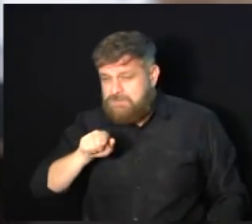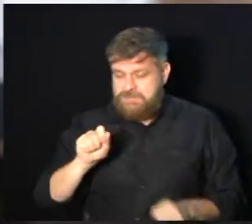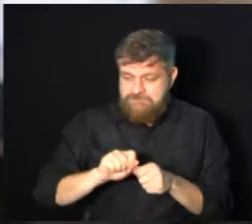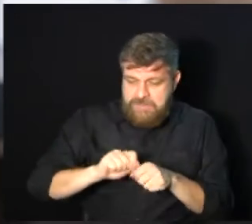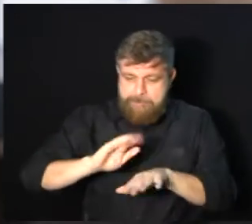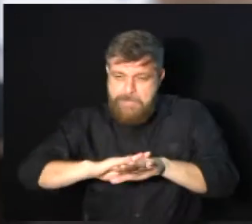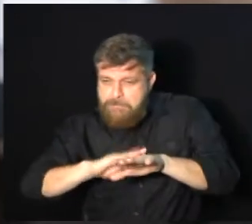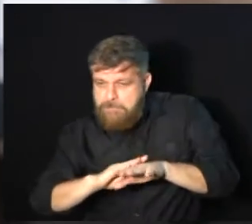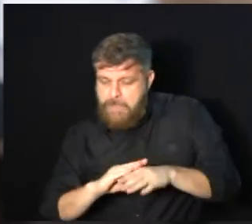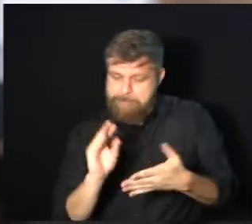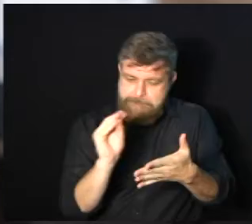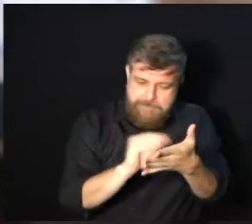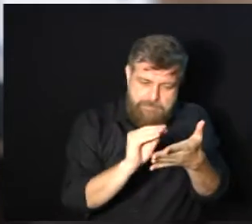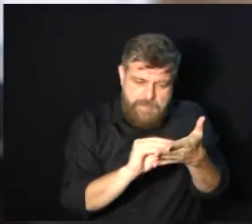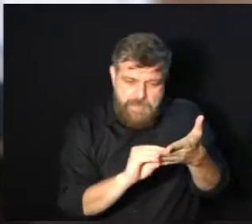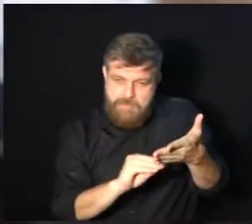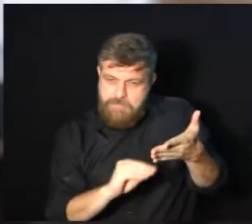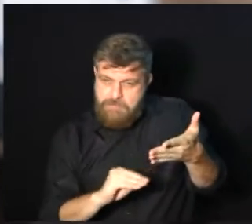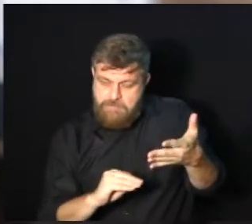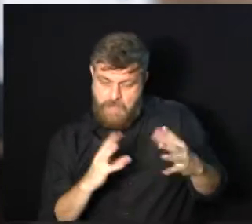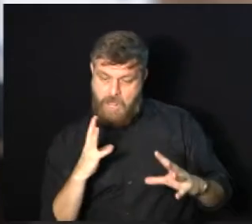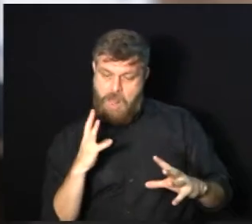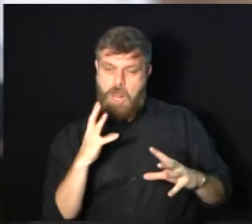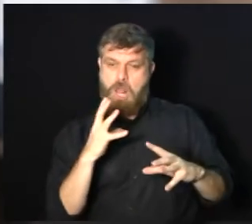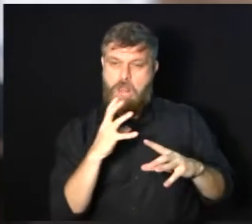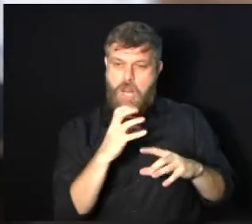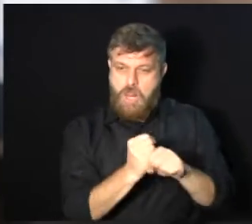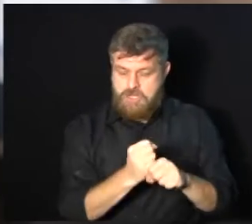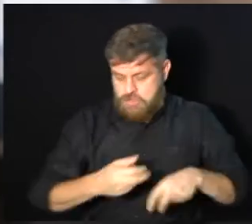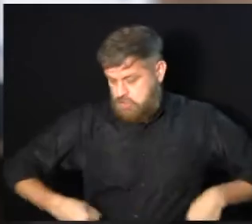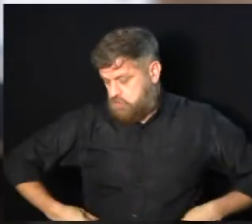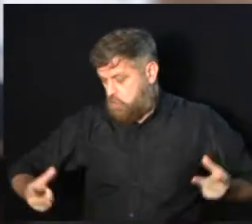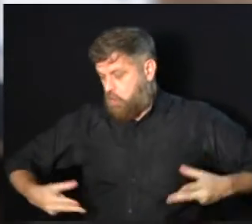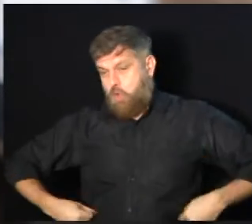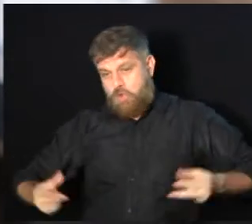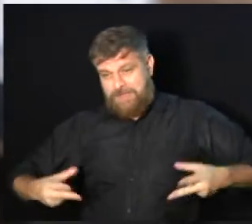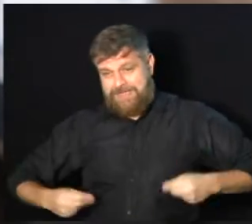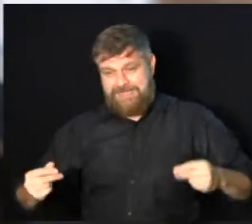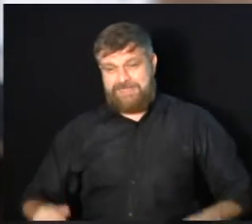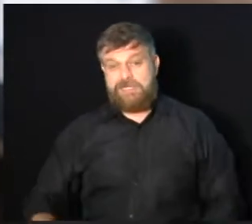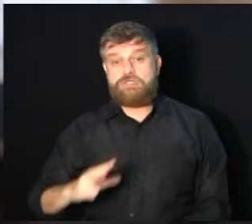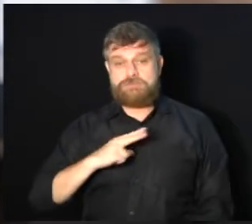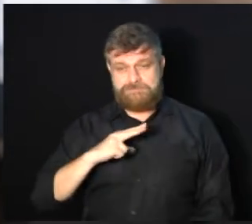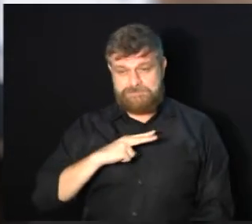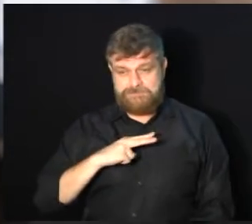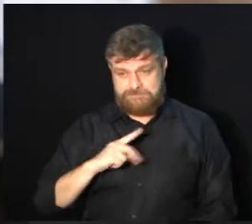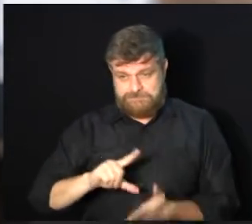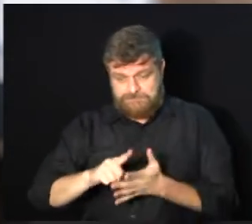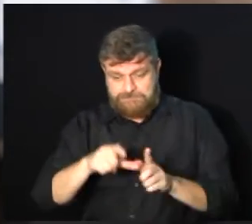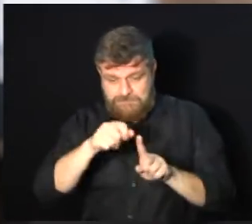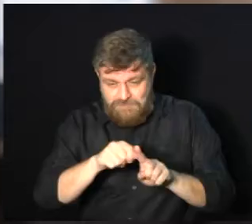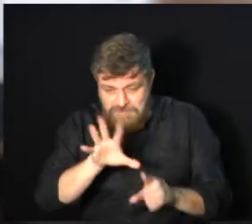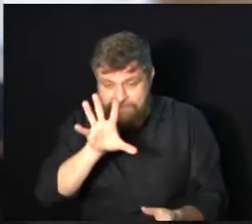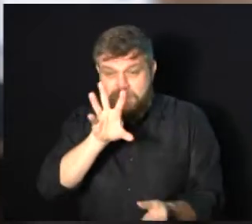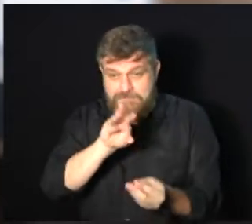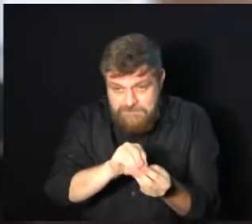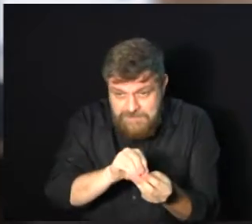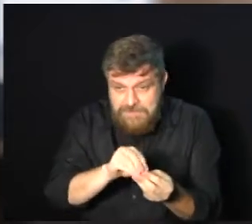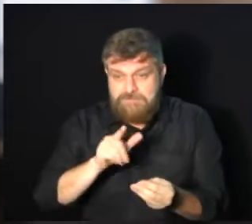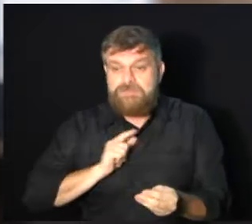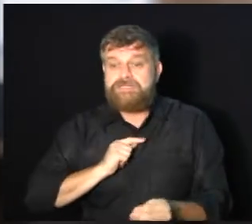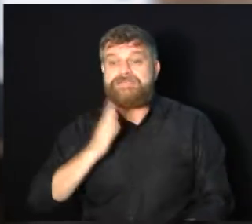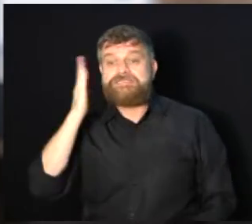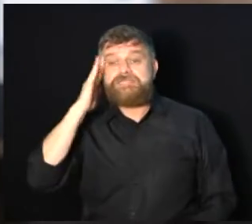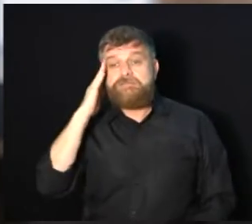faz a contabilidade das suas finanças pessoais. Ao final do mês, você soma todos os